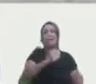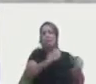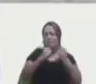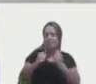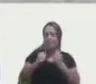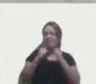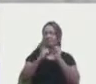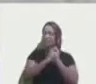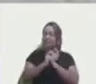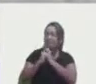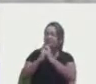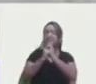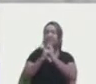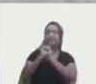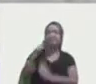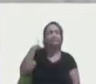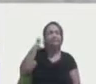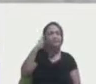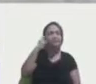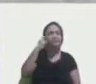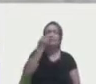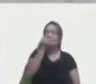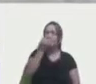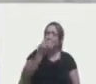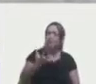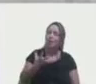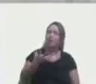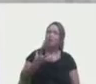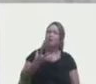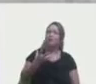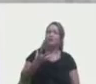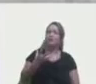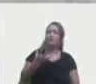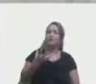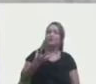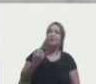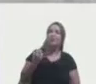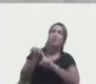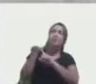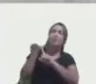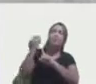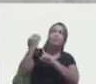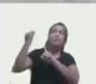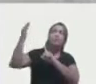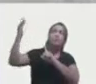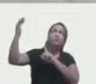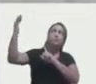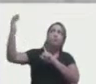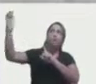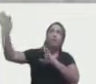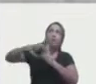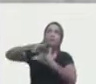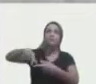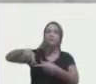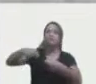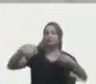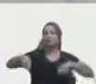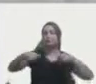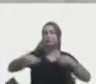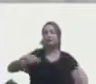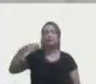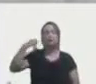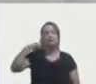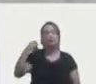Poder da energia positiva e do Bem Querer transcende distâncias e o mundo precisa disso para que nós possamos ter